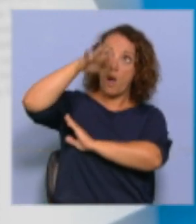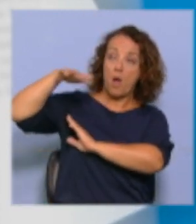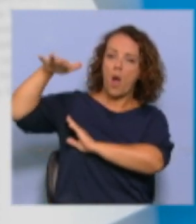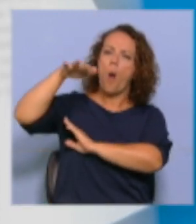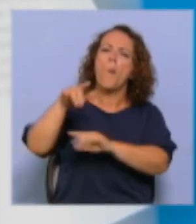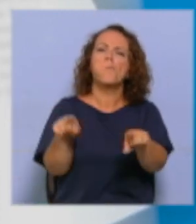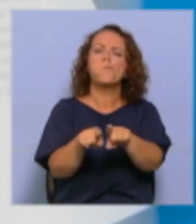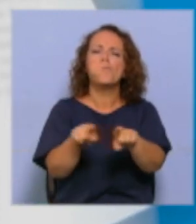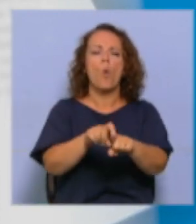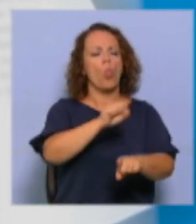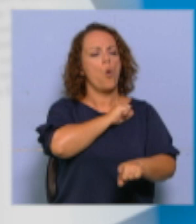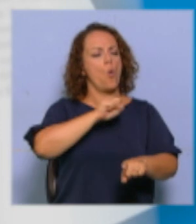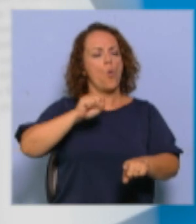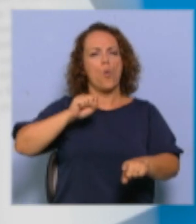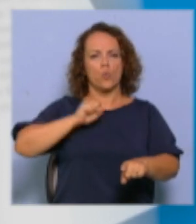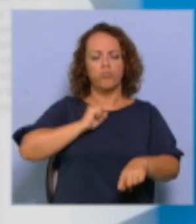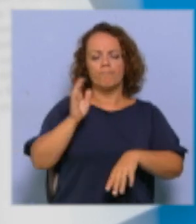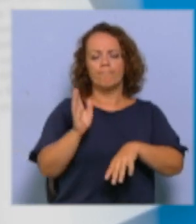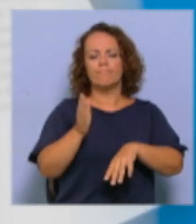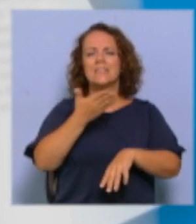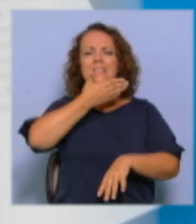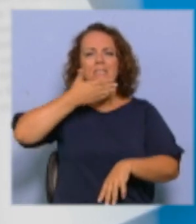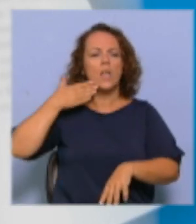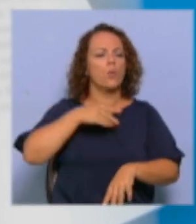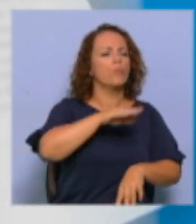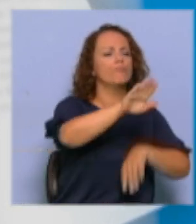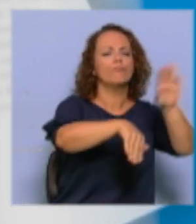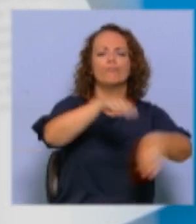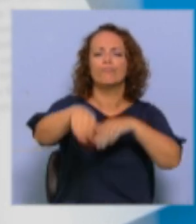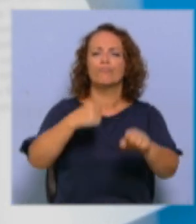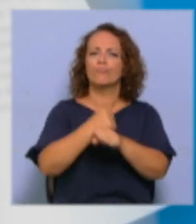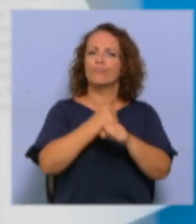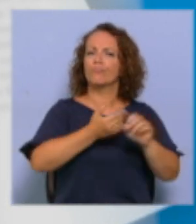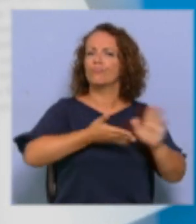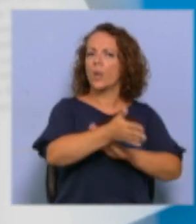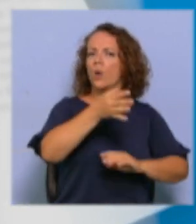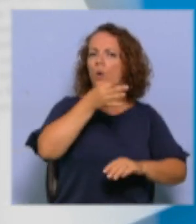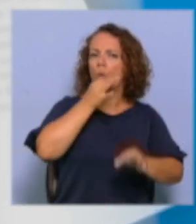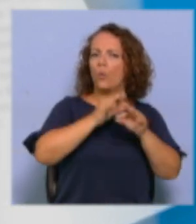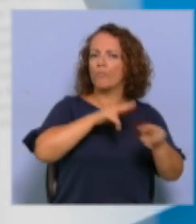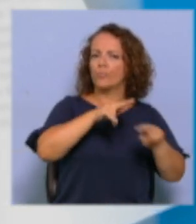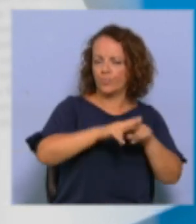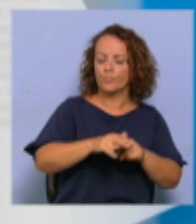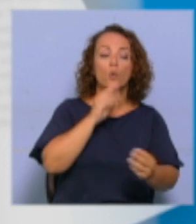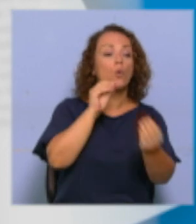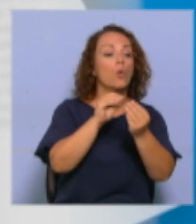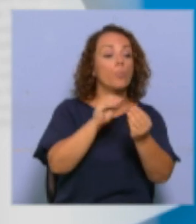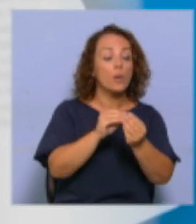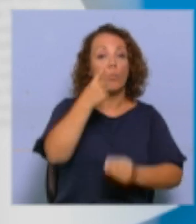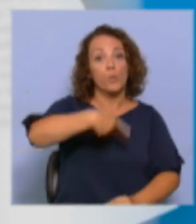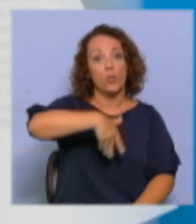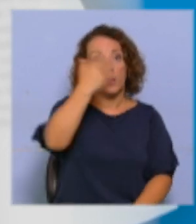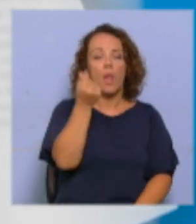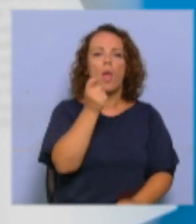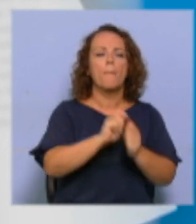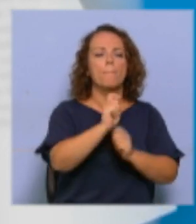proprietário que saiu muito cedo a contratar trabalhadores para a sua vinha. Ajustou com eles 1 denário por dia e